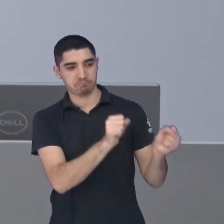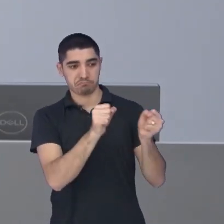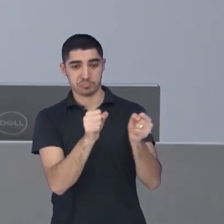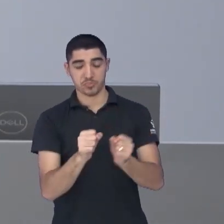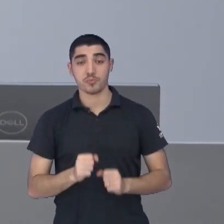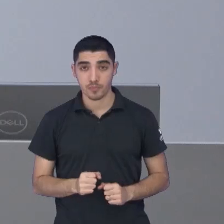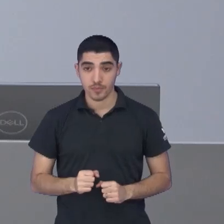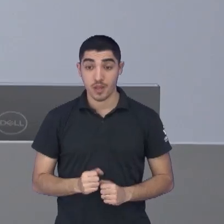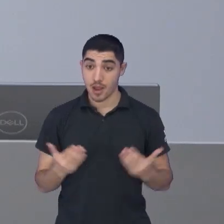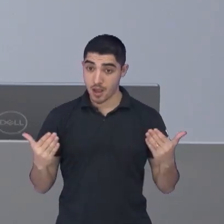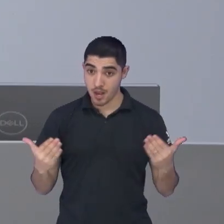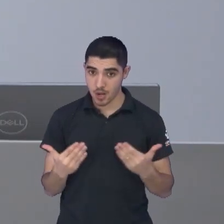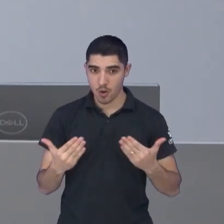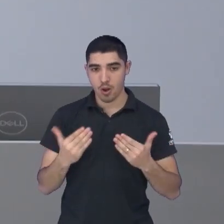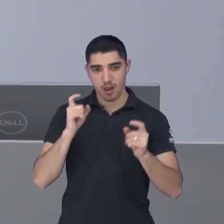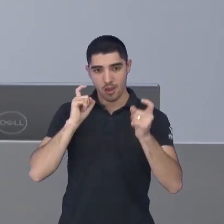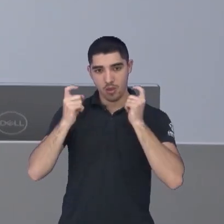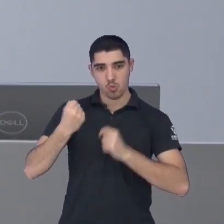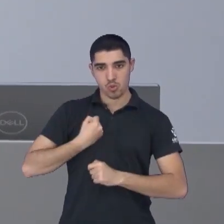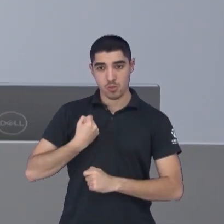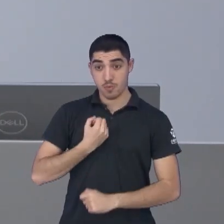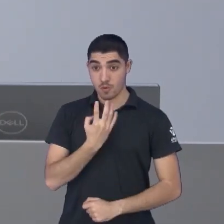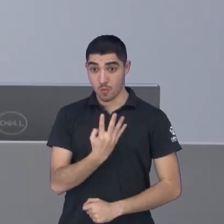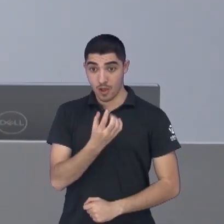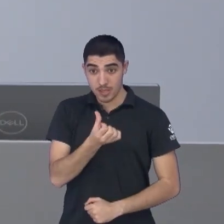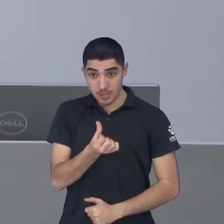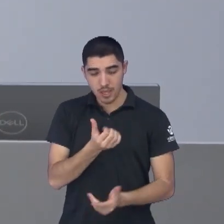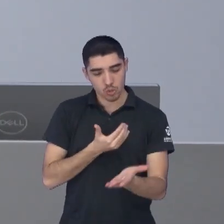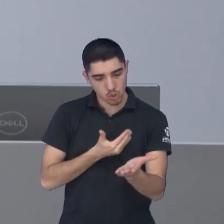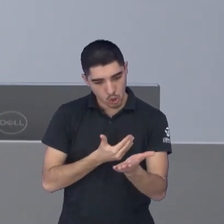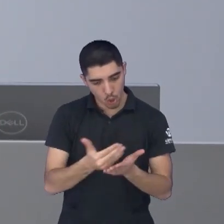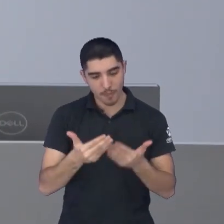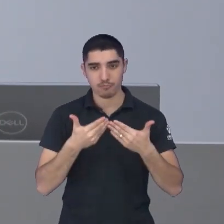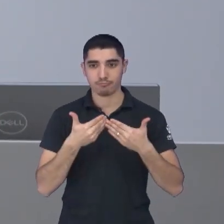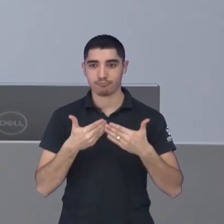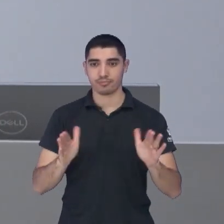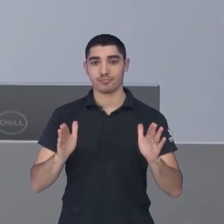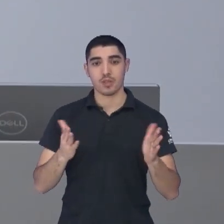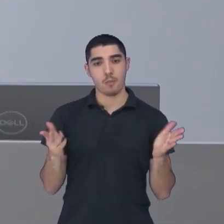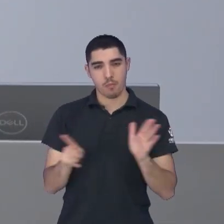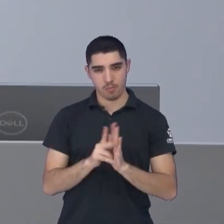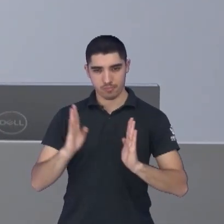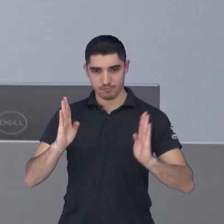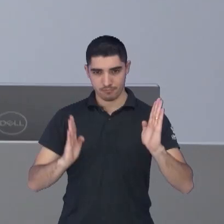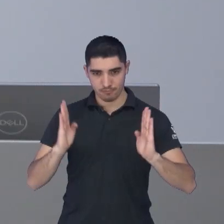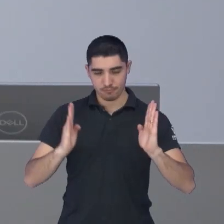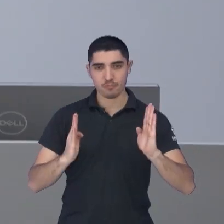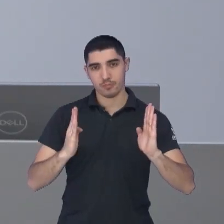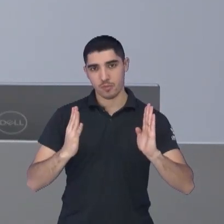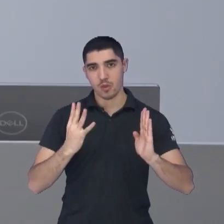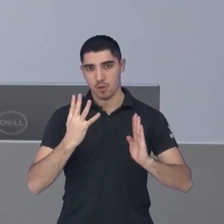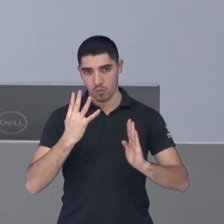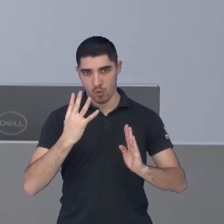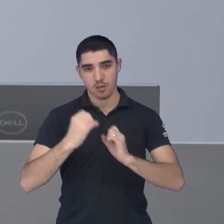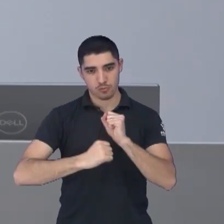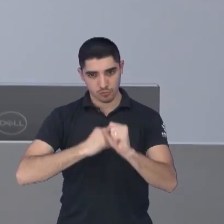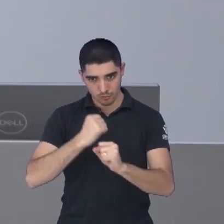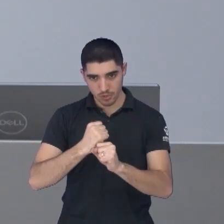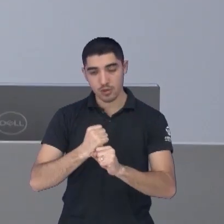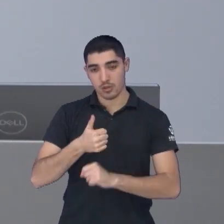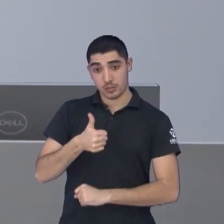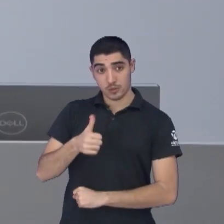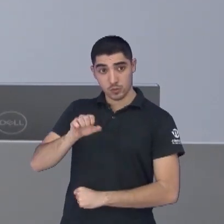aberta a 46ª sessão ordinária da 4ª sessão legislativa da